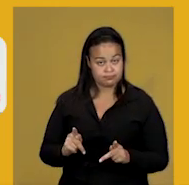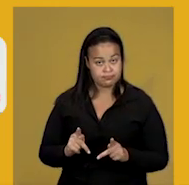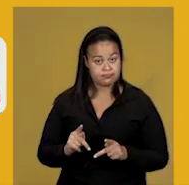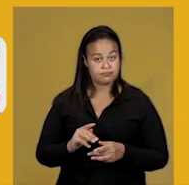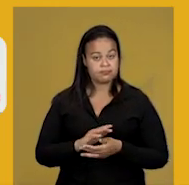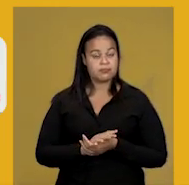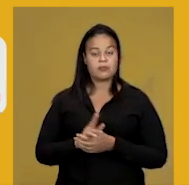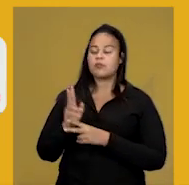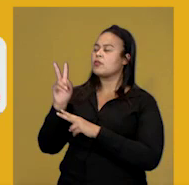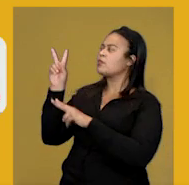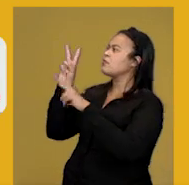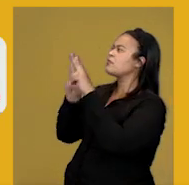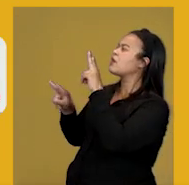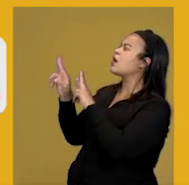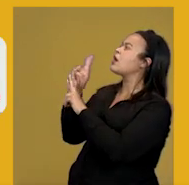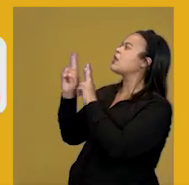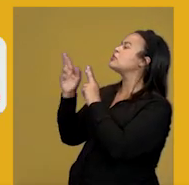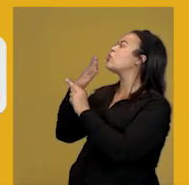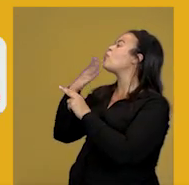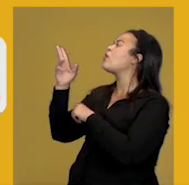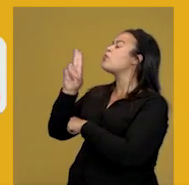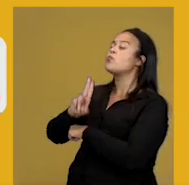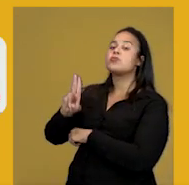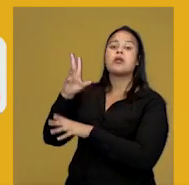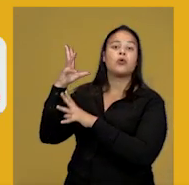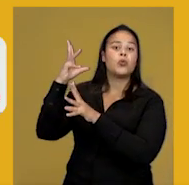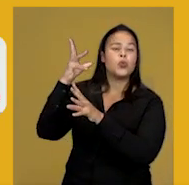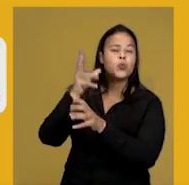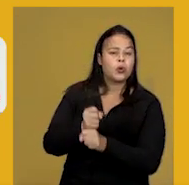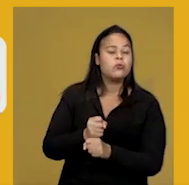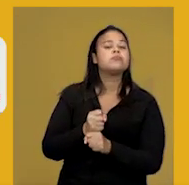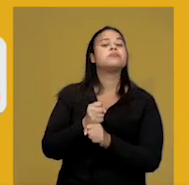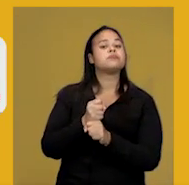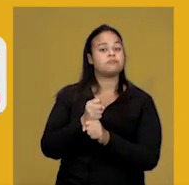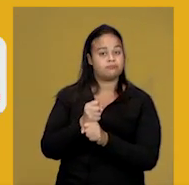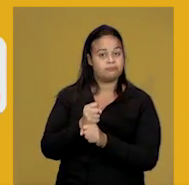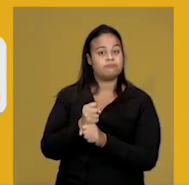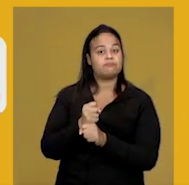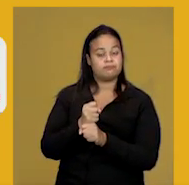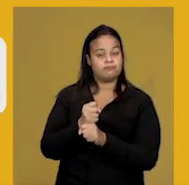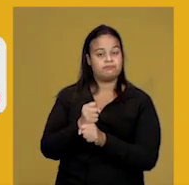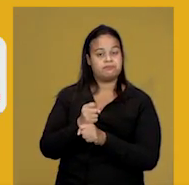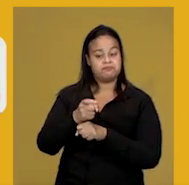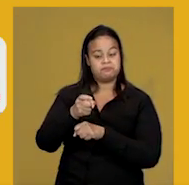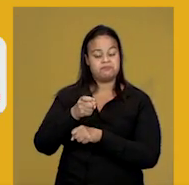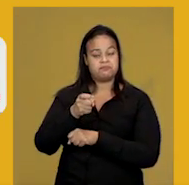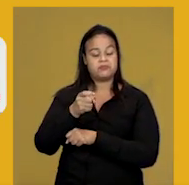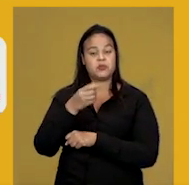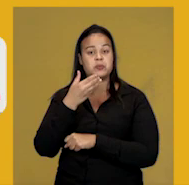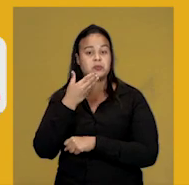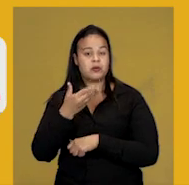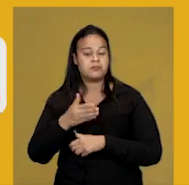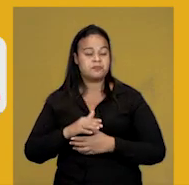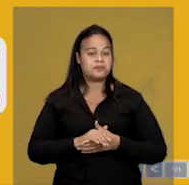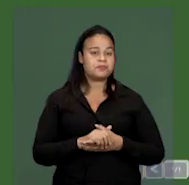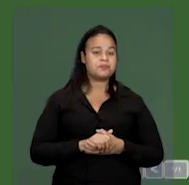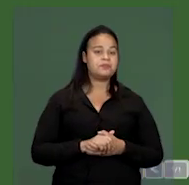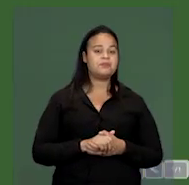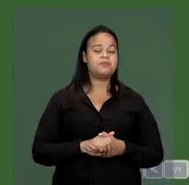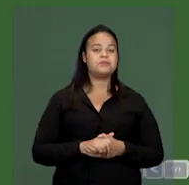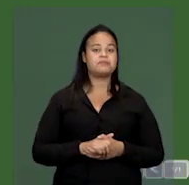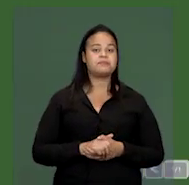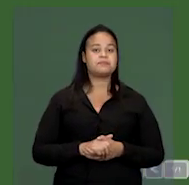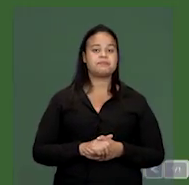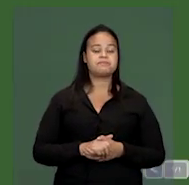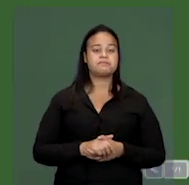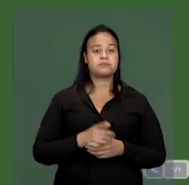nós vamos verificar qual relação que nós vamos utilizar e calcular esse tal de x aqui. Então, vamos passar para a lousa aqui, ó. Então, eu tenho